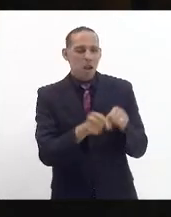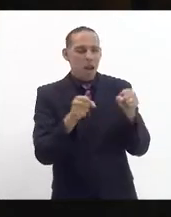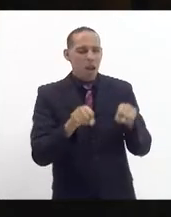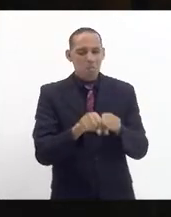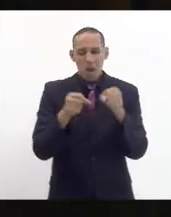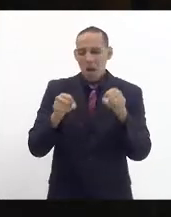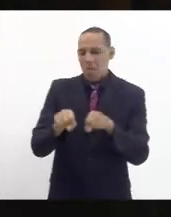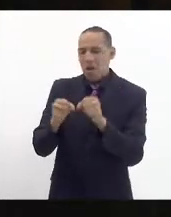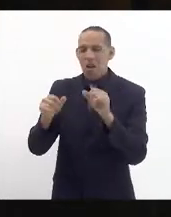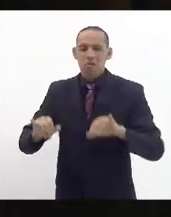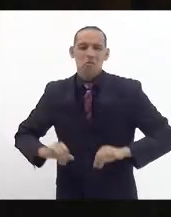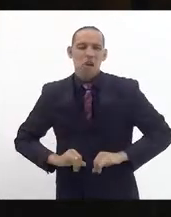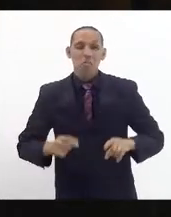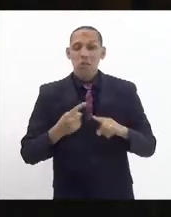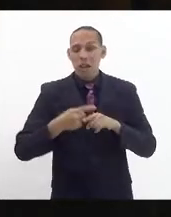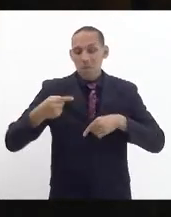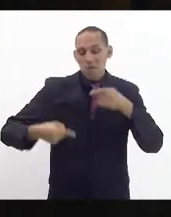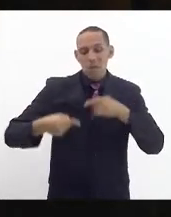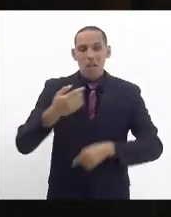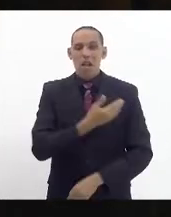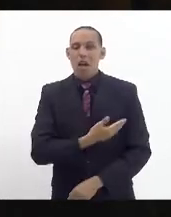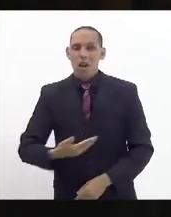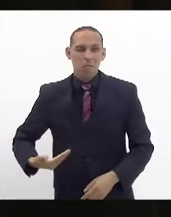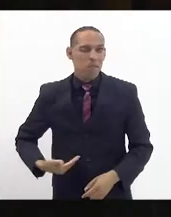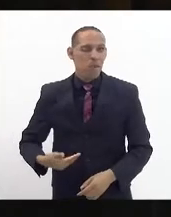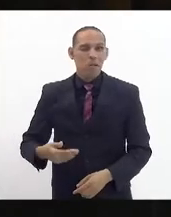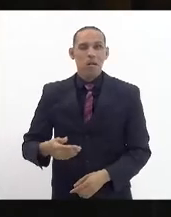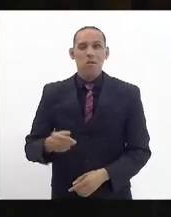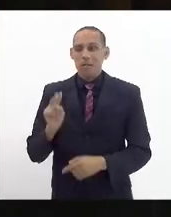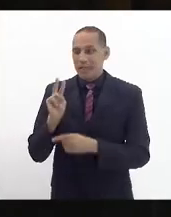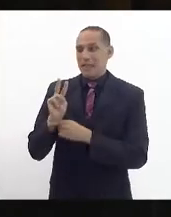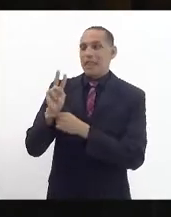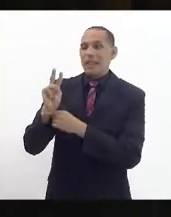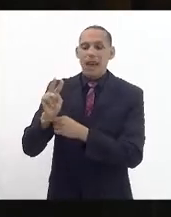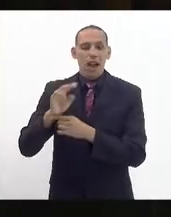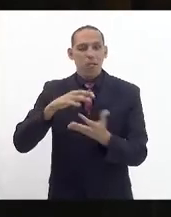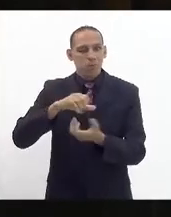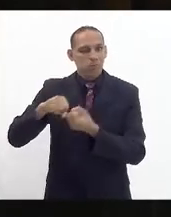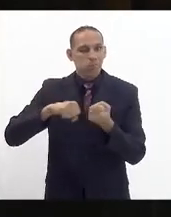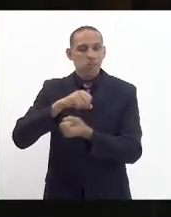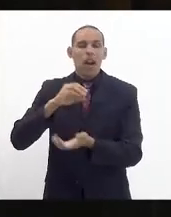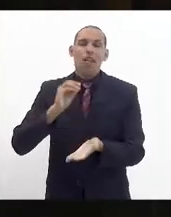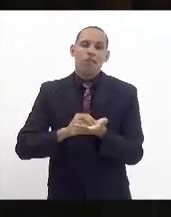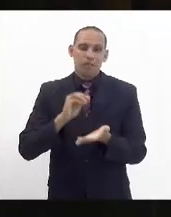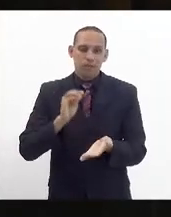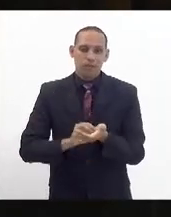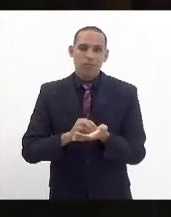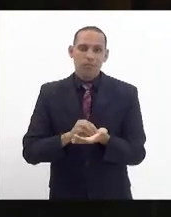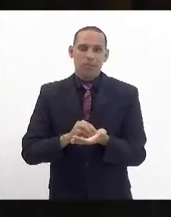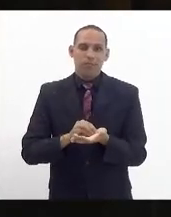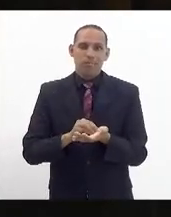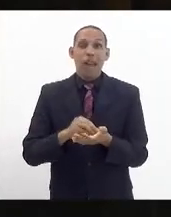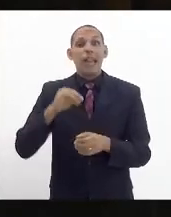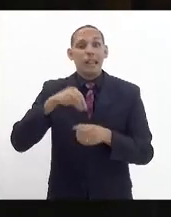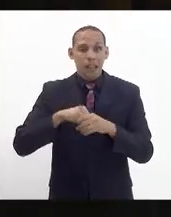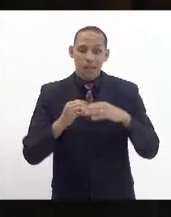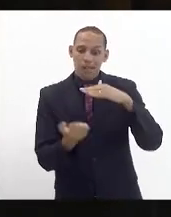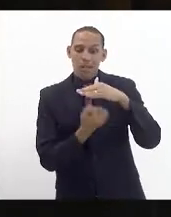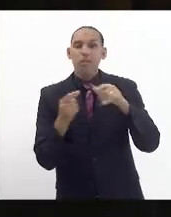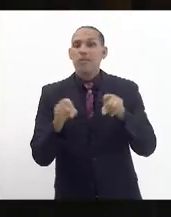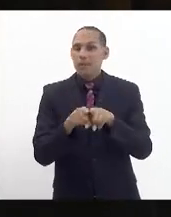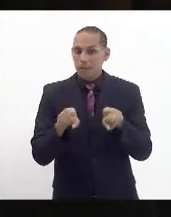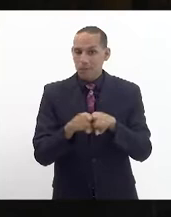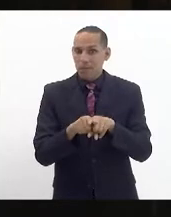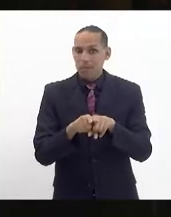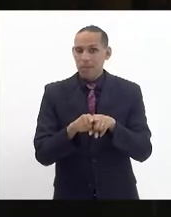devastado por falta de políticas públicas que garantam a sustentabilidade, inclusive, nessas empresas, mas não só